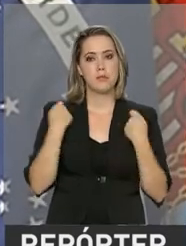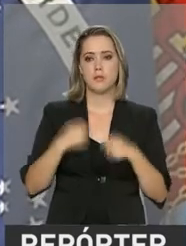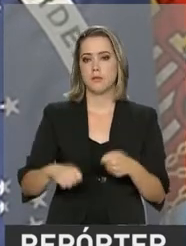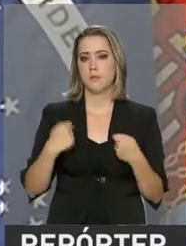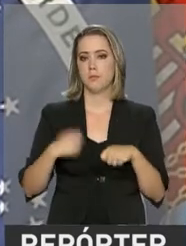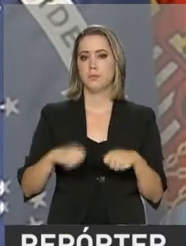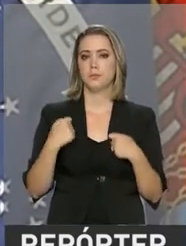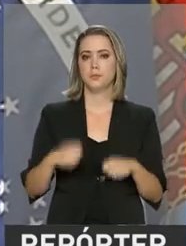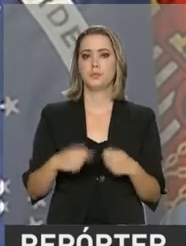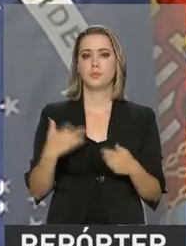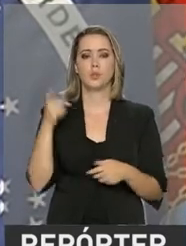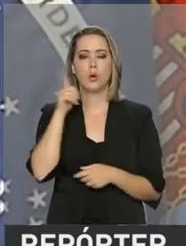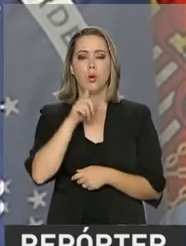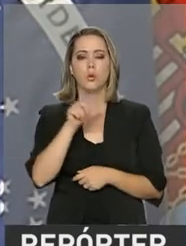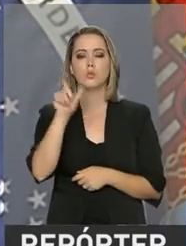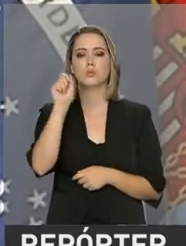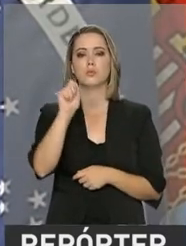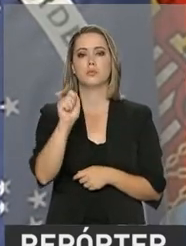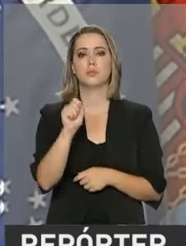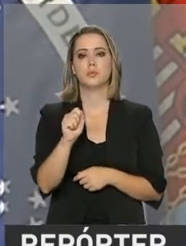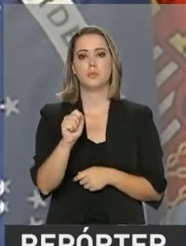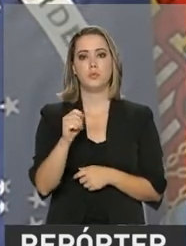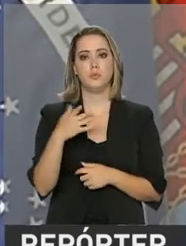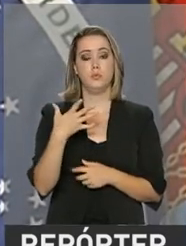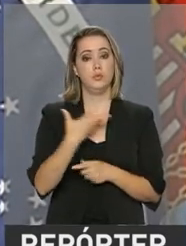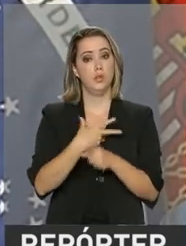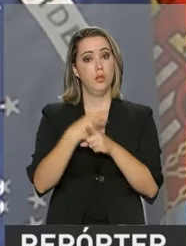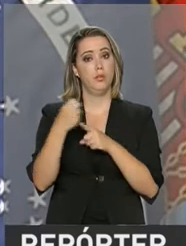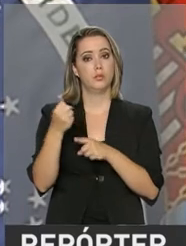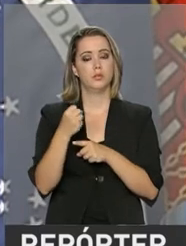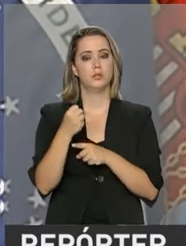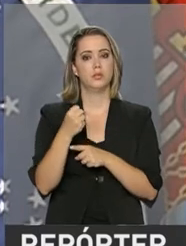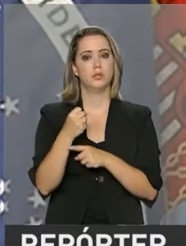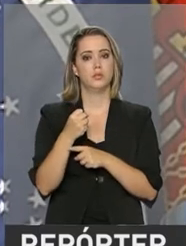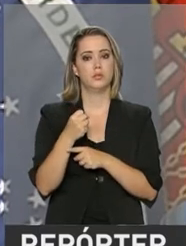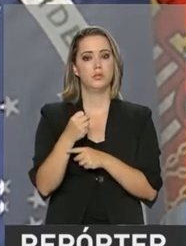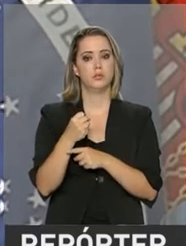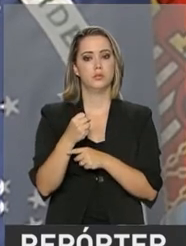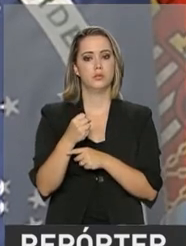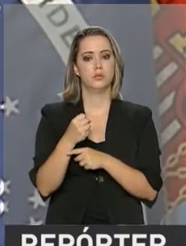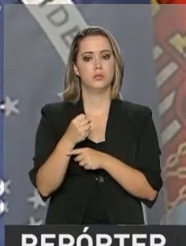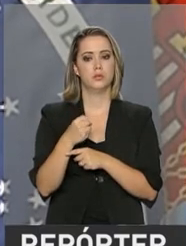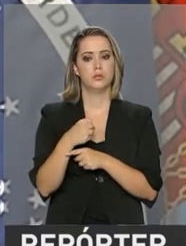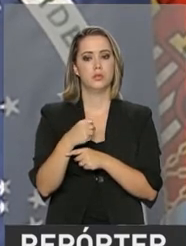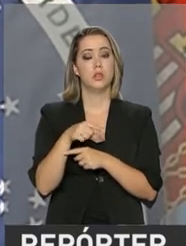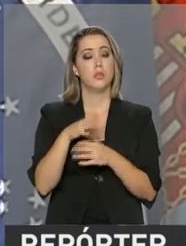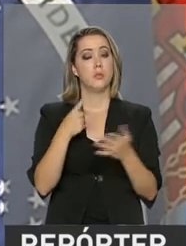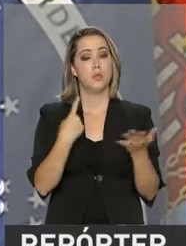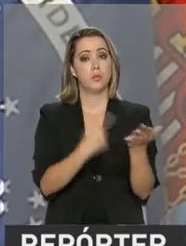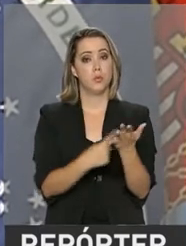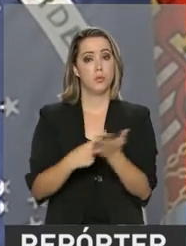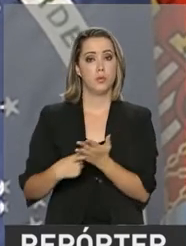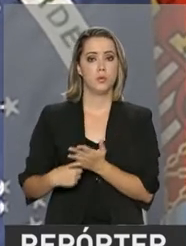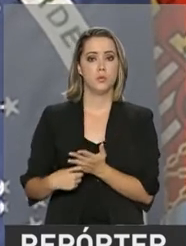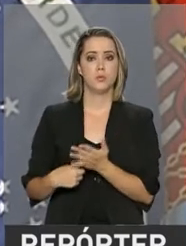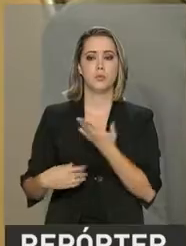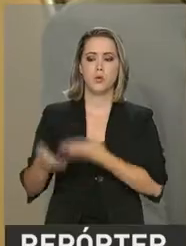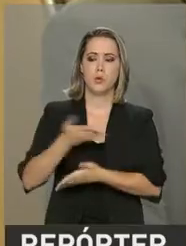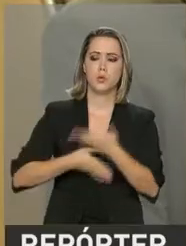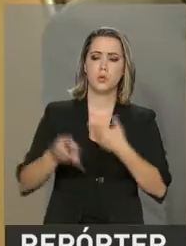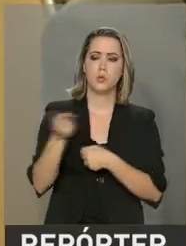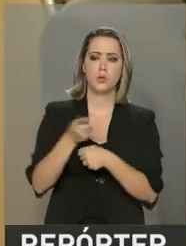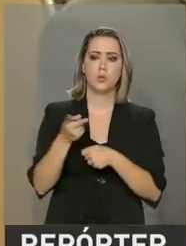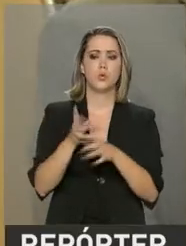imprescindível para que alcancemos um êxito e para que o acordo de comércio entre